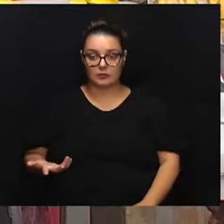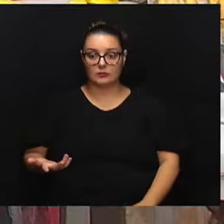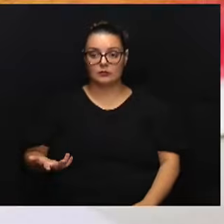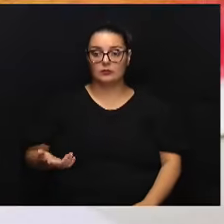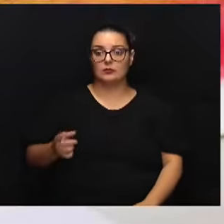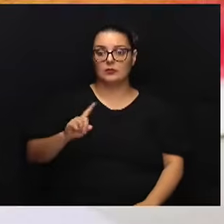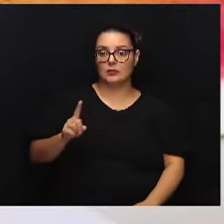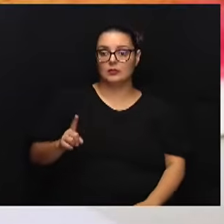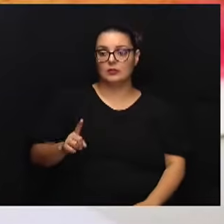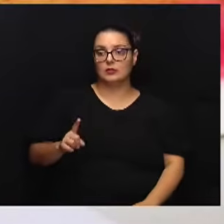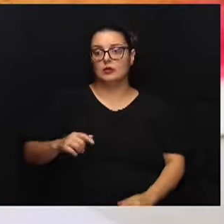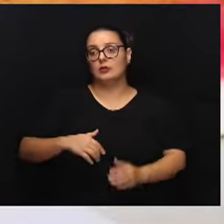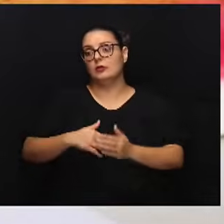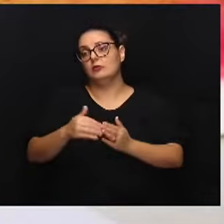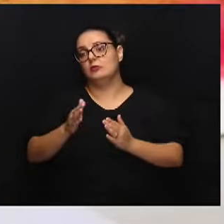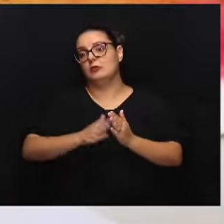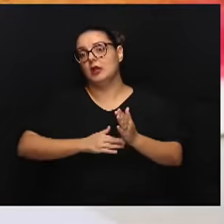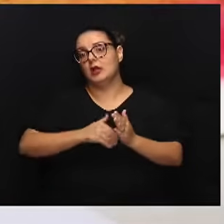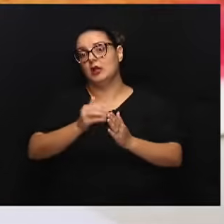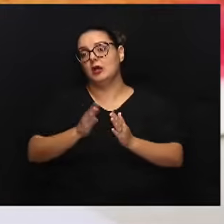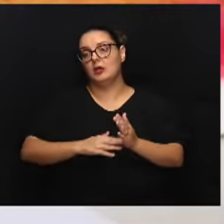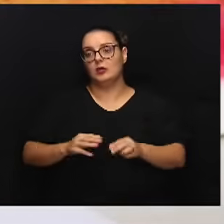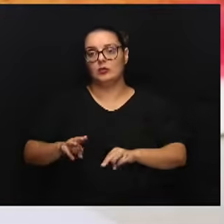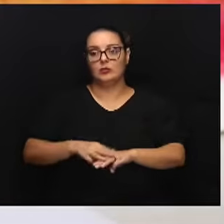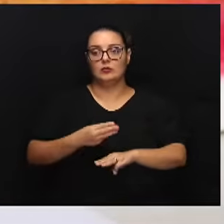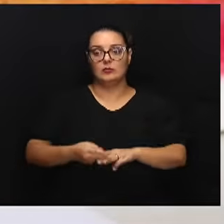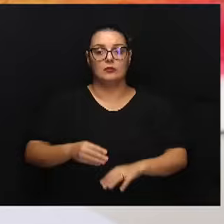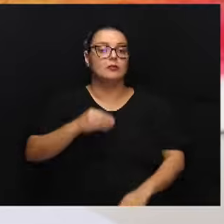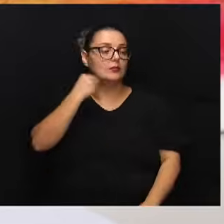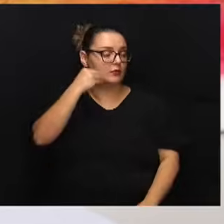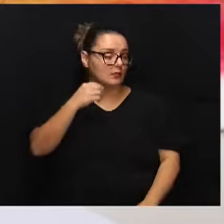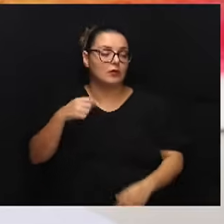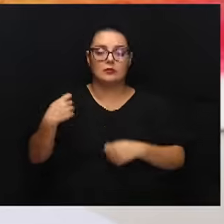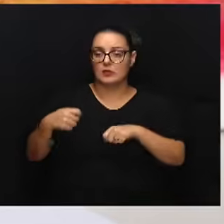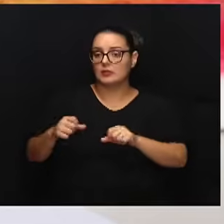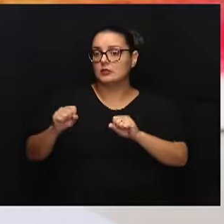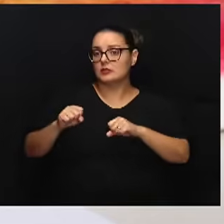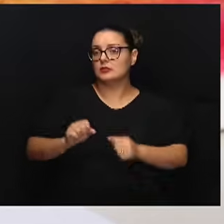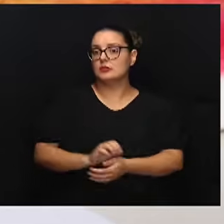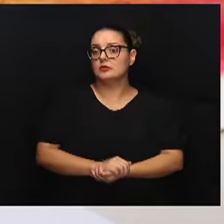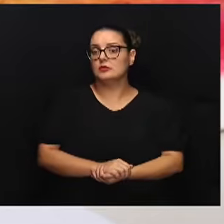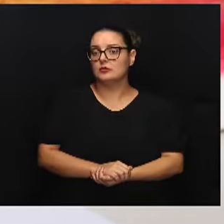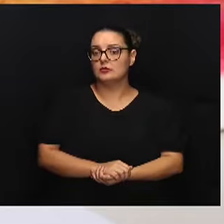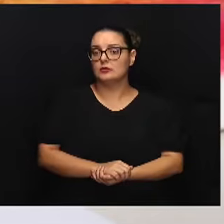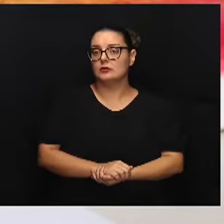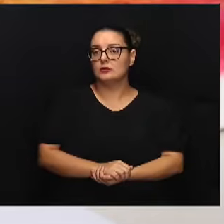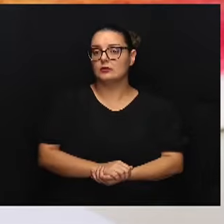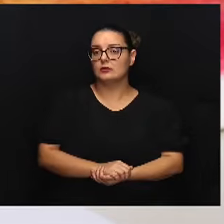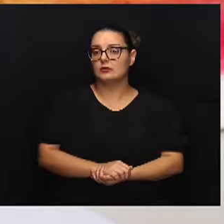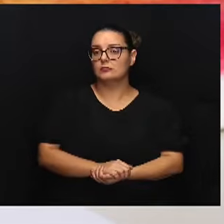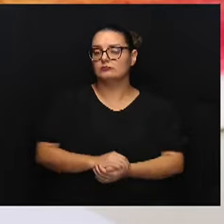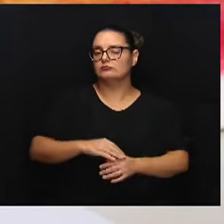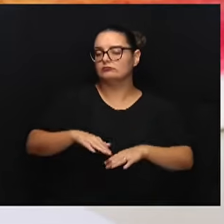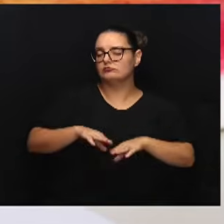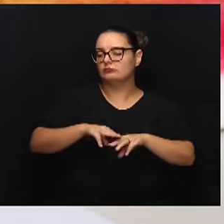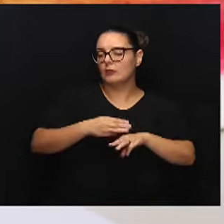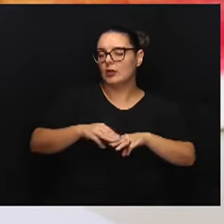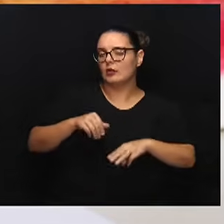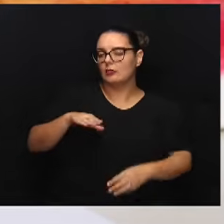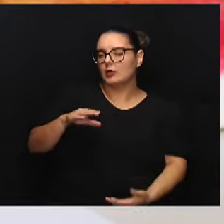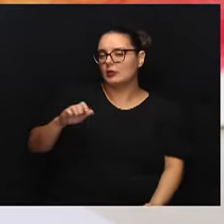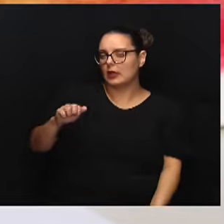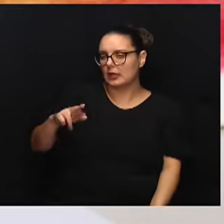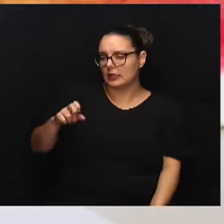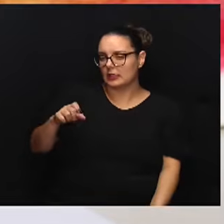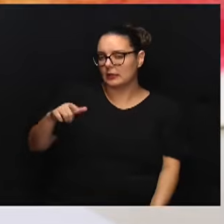um marrom liso. Tem que experimentar. Tem que ir experimentando, ó. Aqui ficou um marrom meio caramelo.